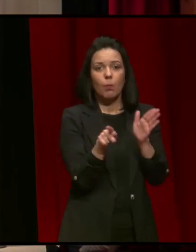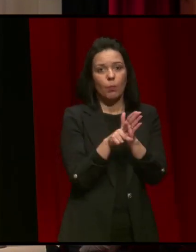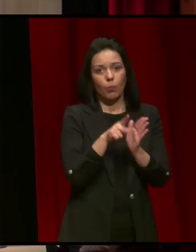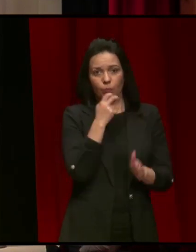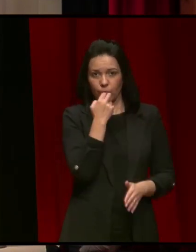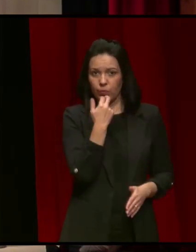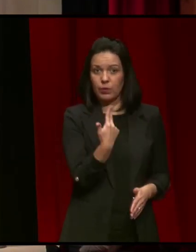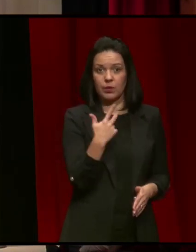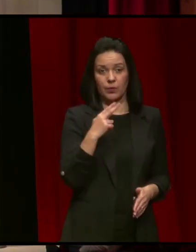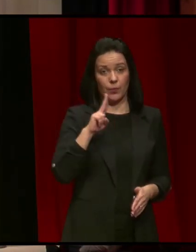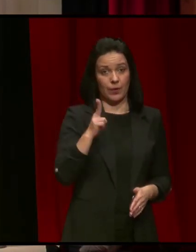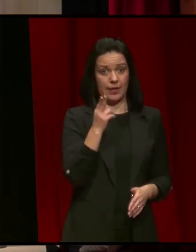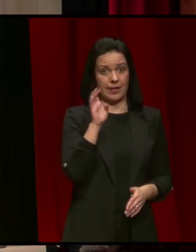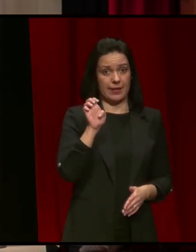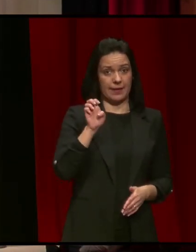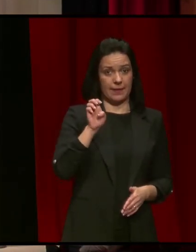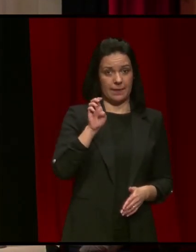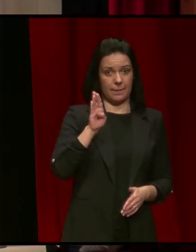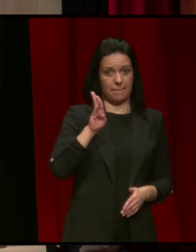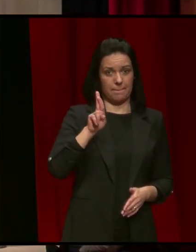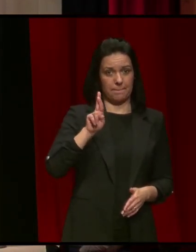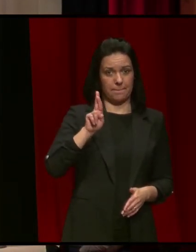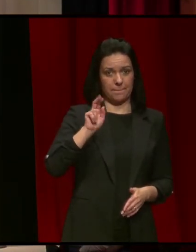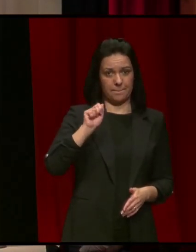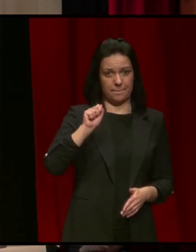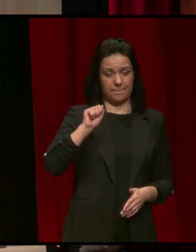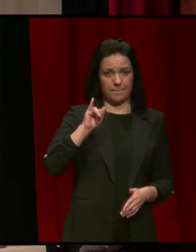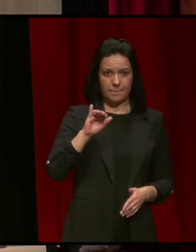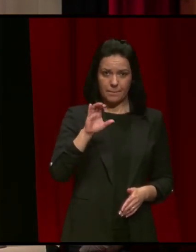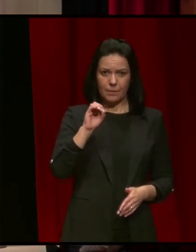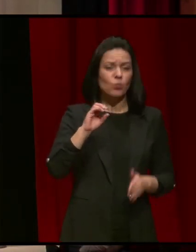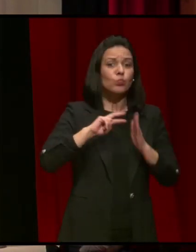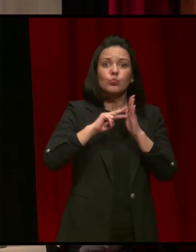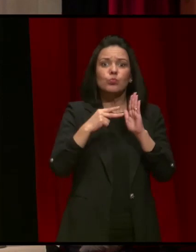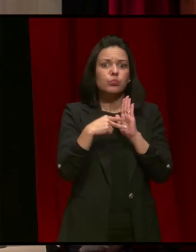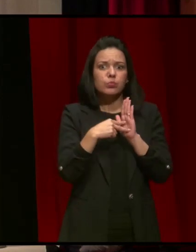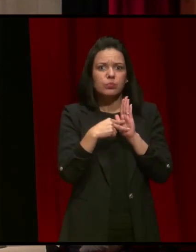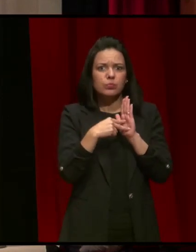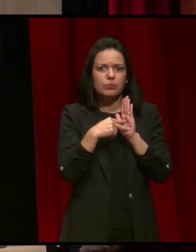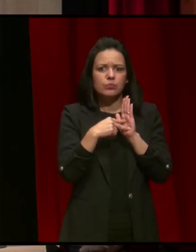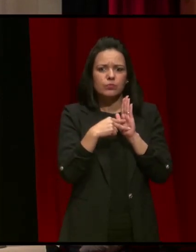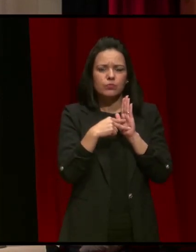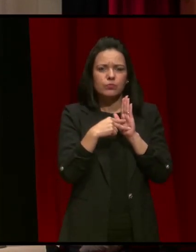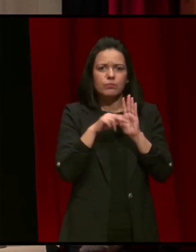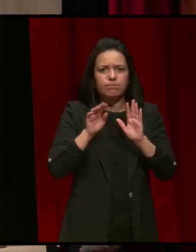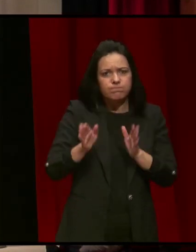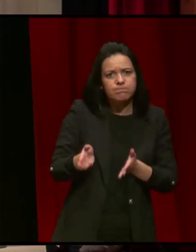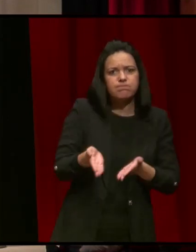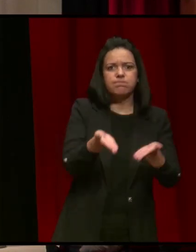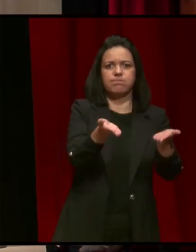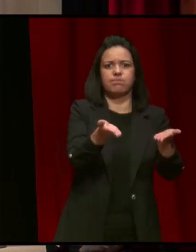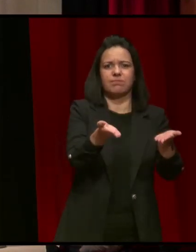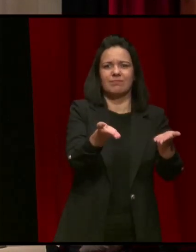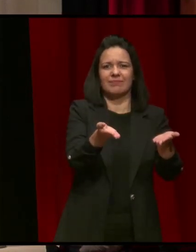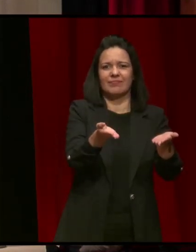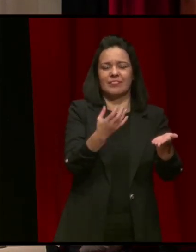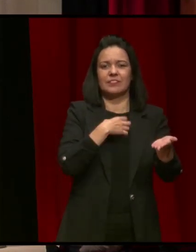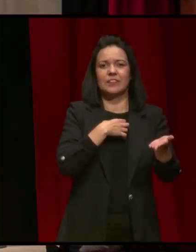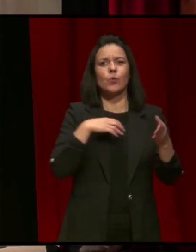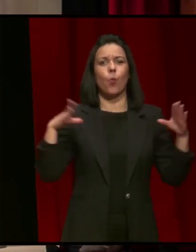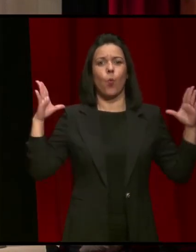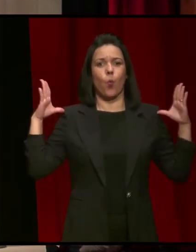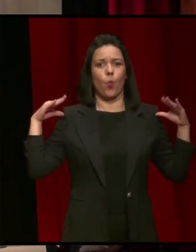significa mensageiro, né? E você sabe quem são os anjos? Os anjos são mensageiros de